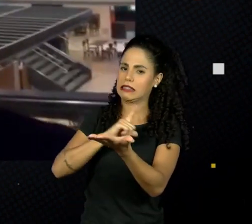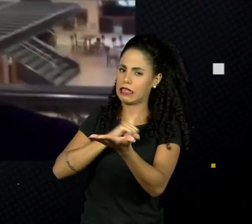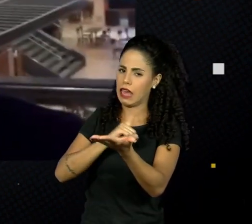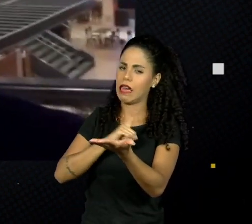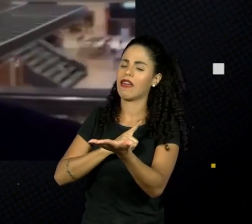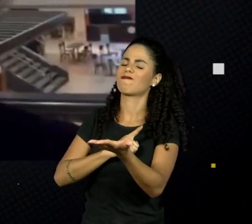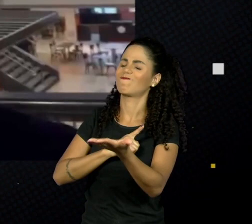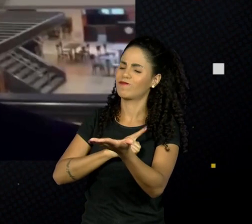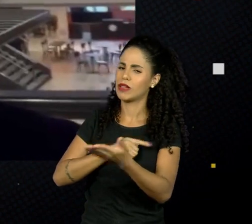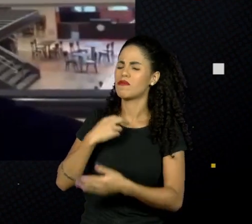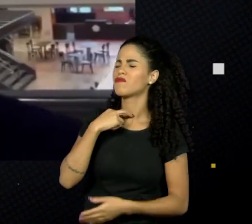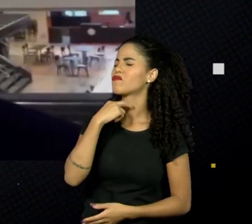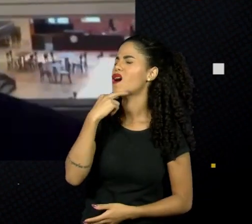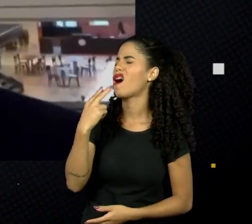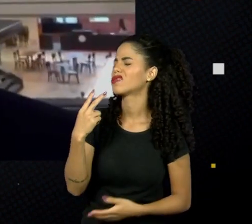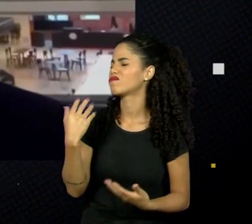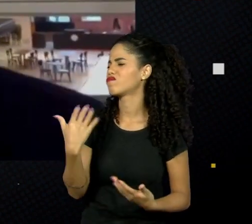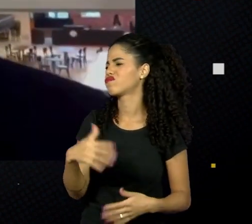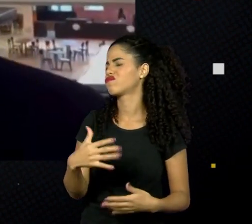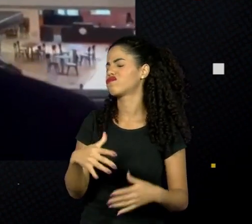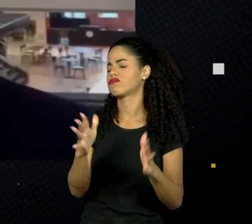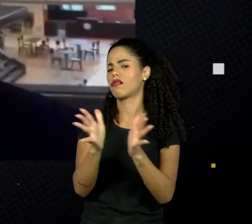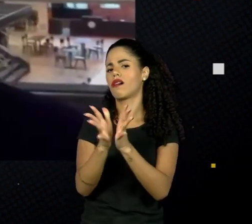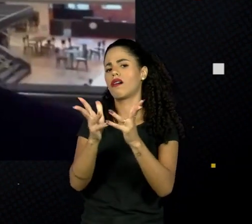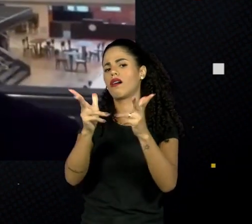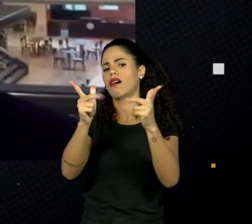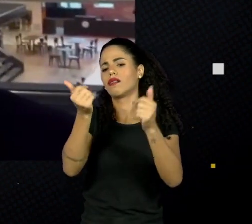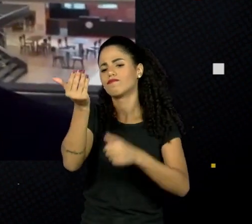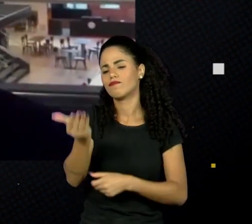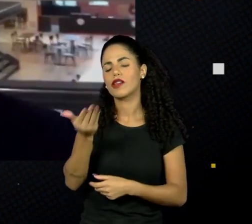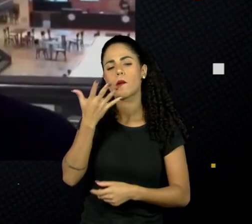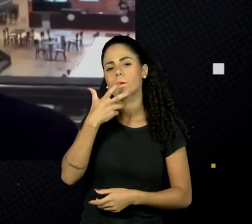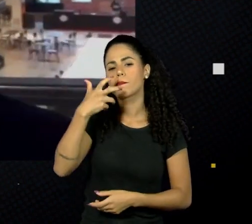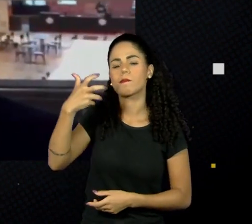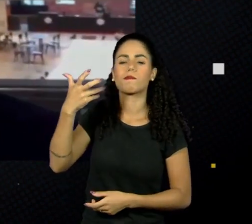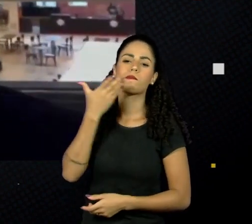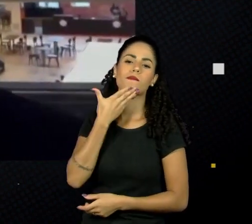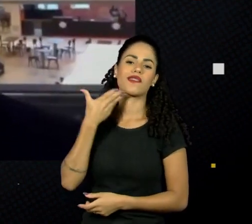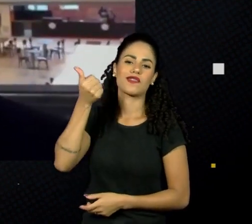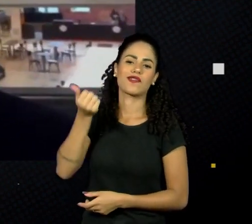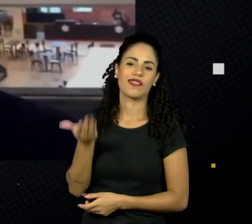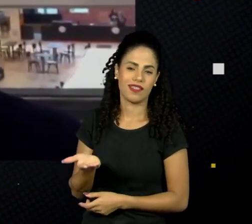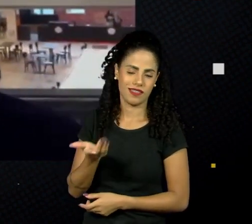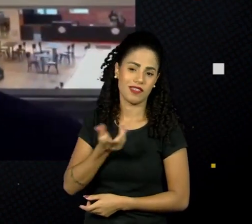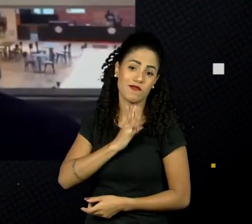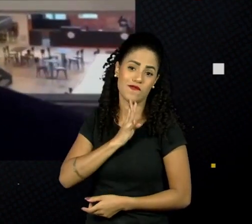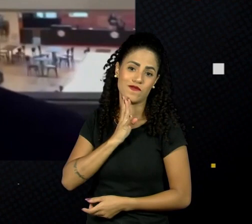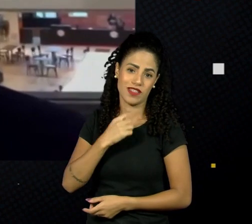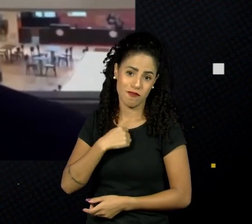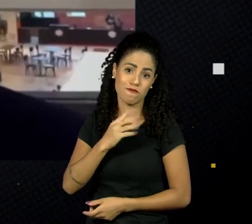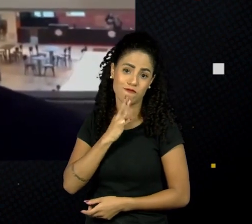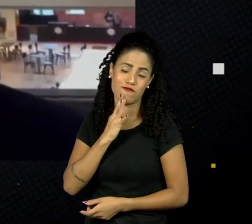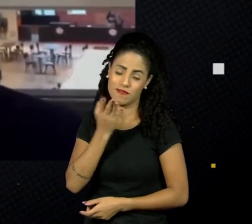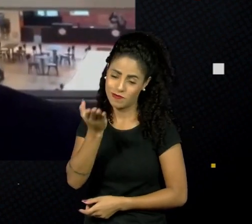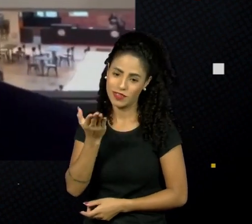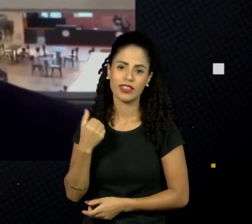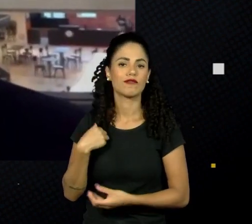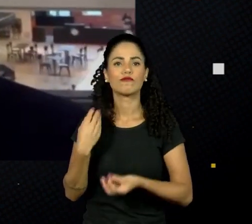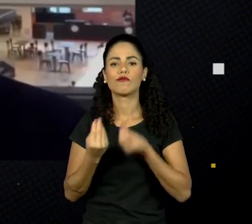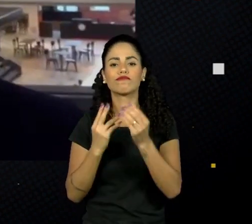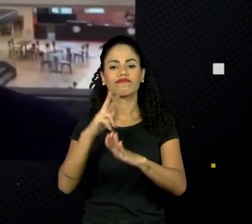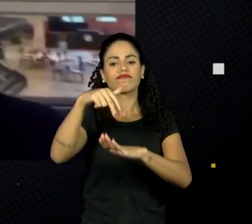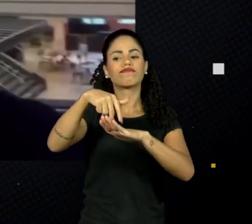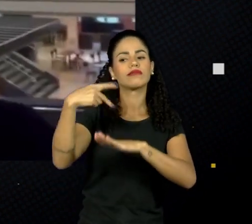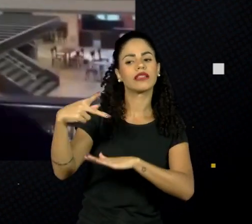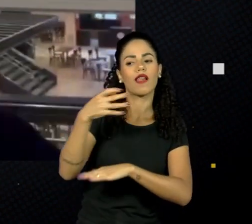a voz incrível. A Baby é uma das melhores cantoras aqui, né, da gente. Como ela se coloca, o astral